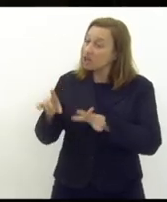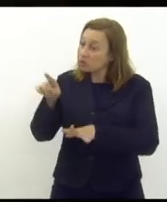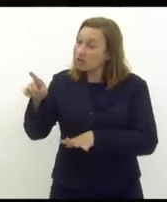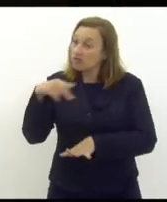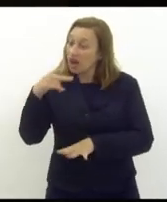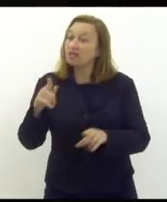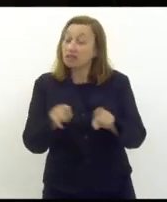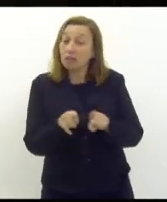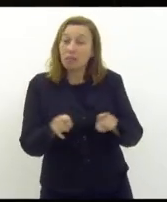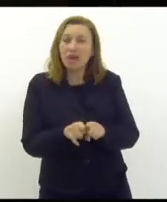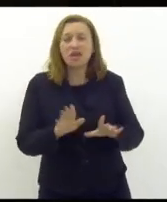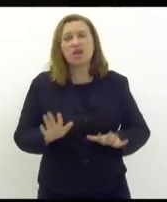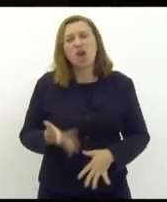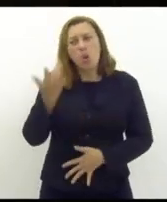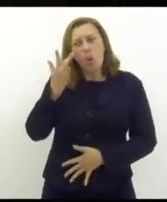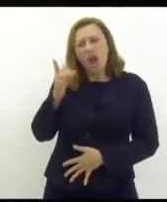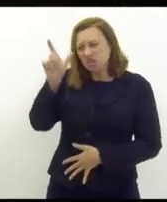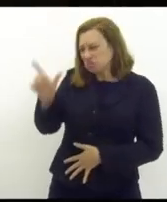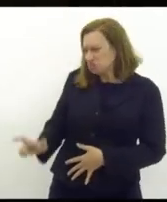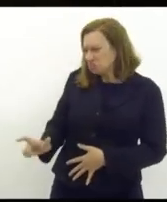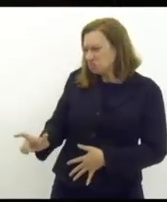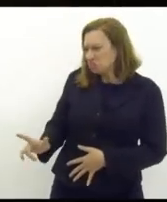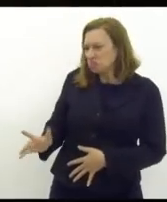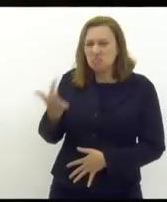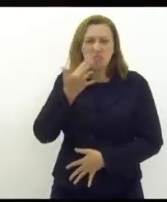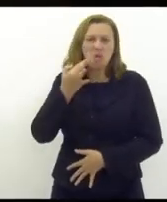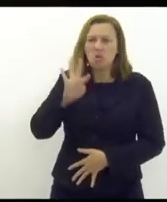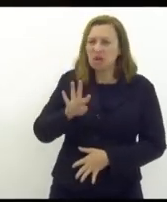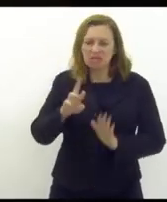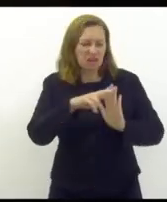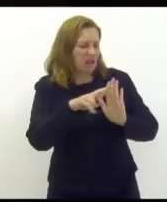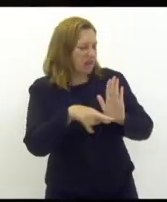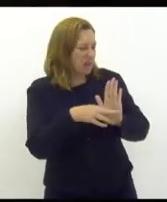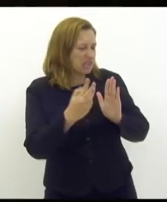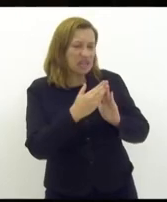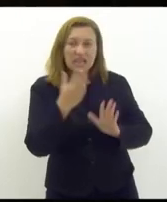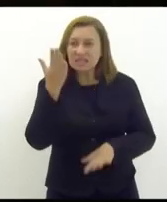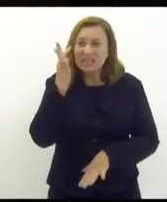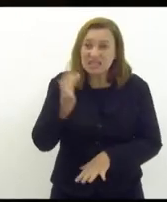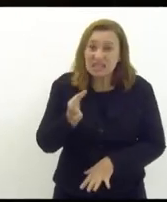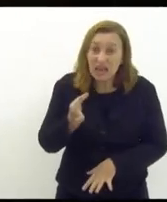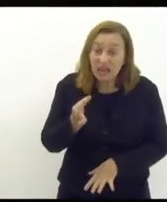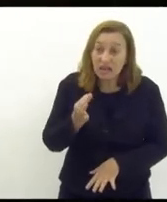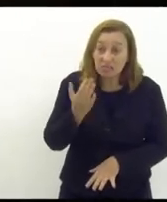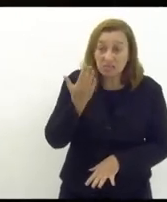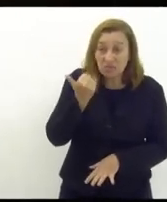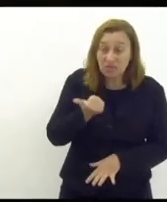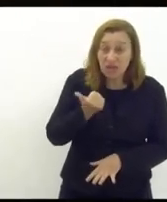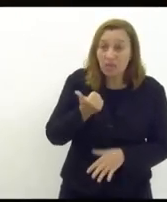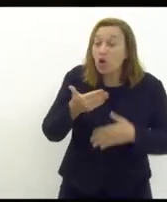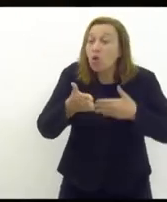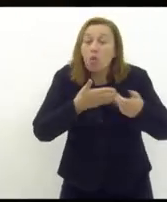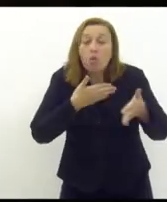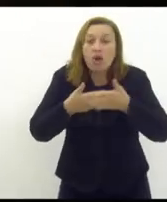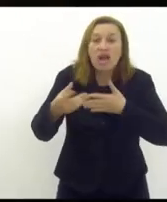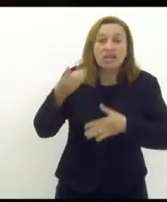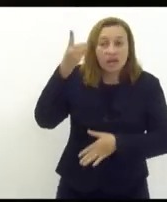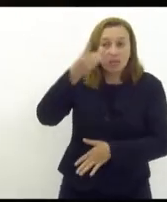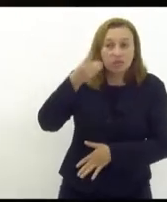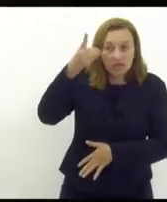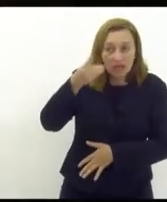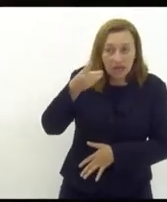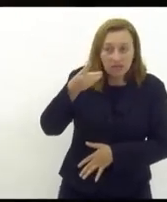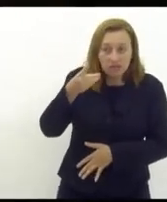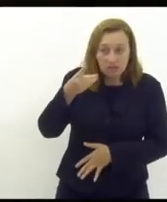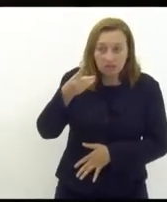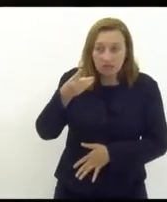Talvez esse indivíduo não conheça o Regimento dessa casa e saiba que qualquer Deputado citado